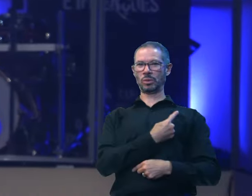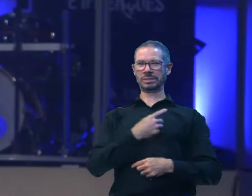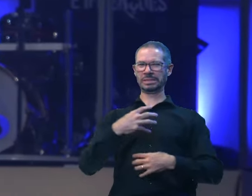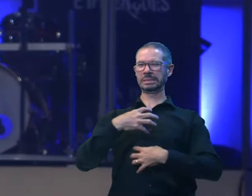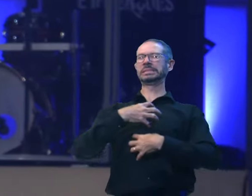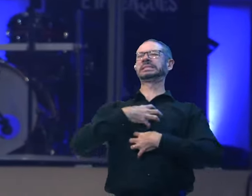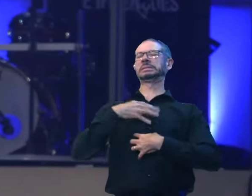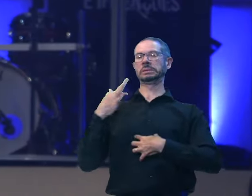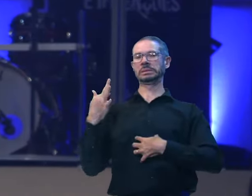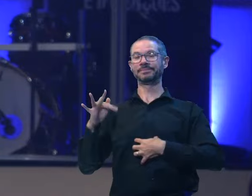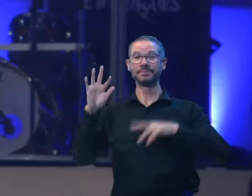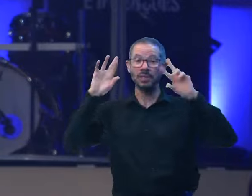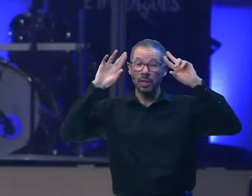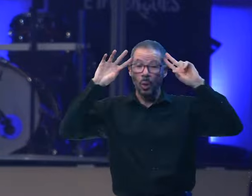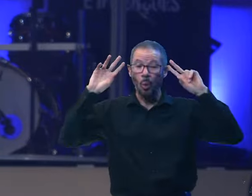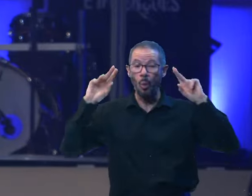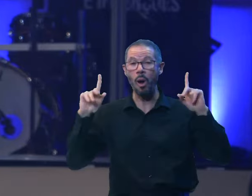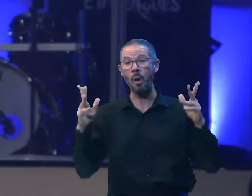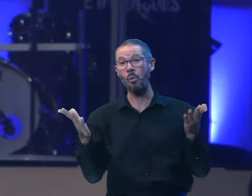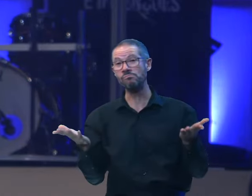ferimos. É normal.